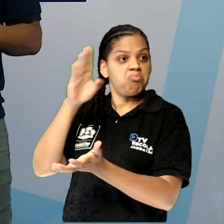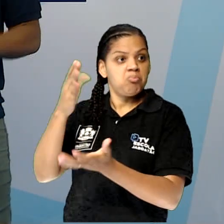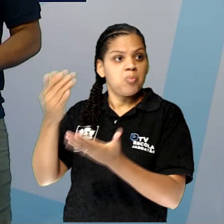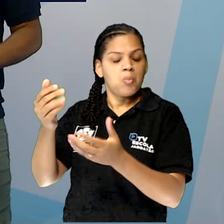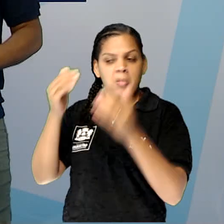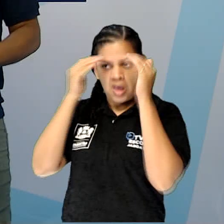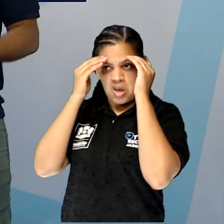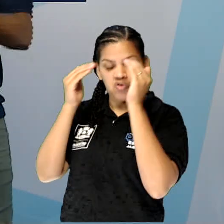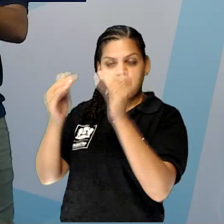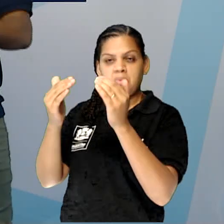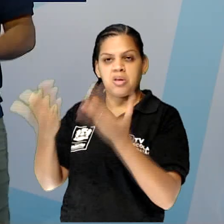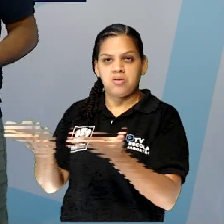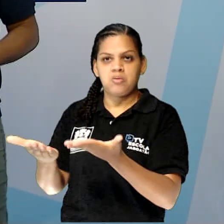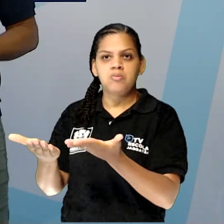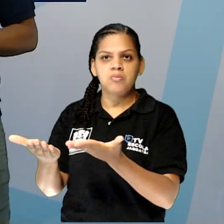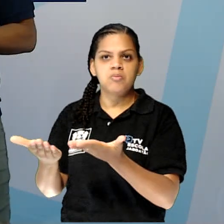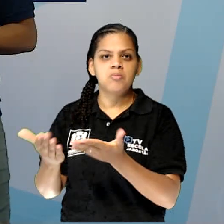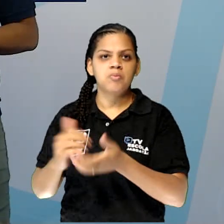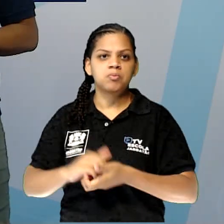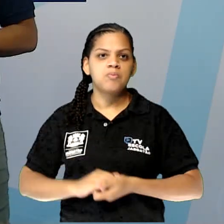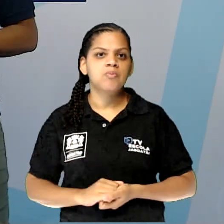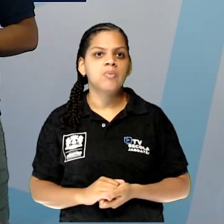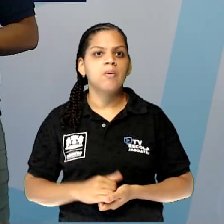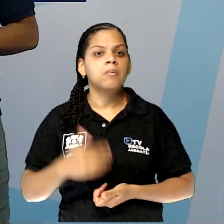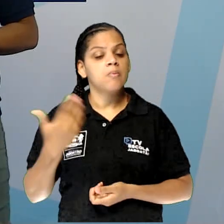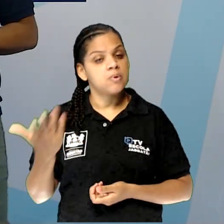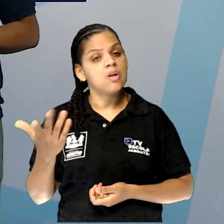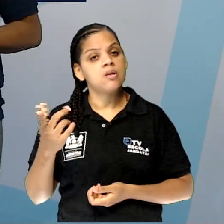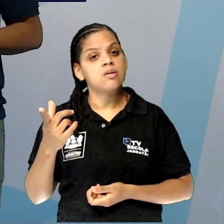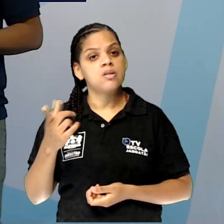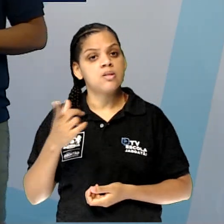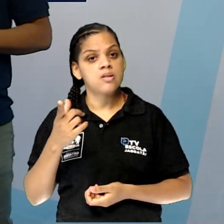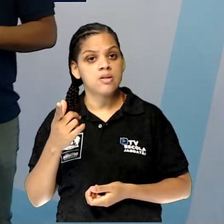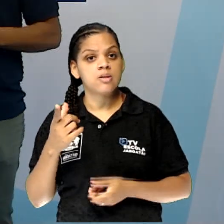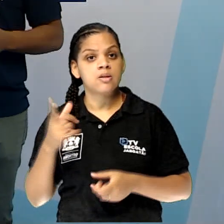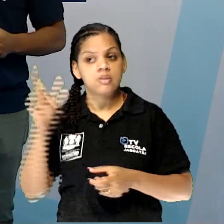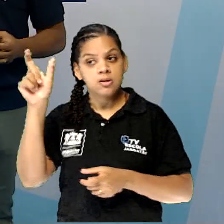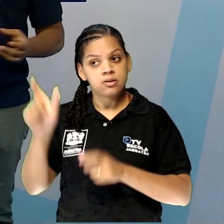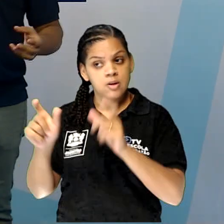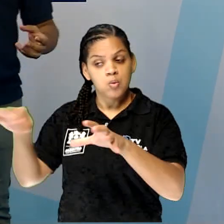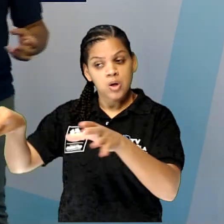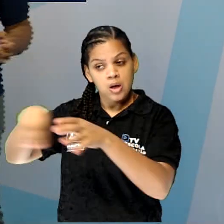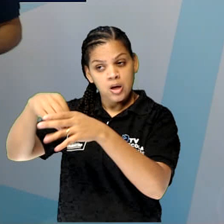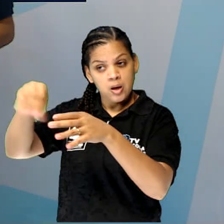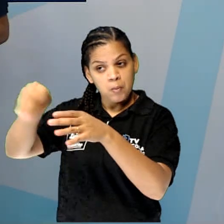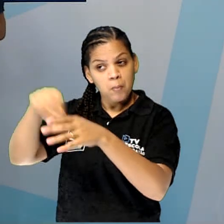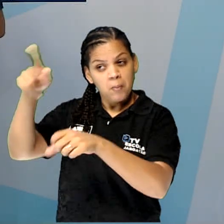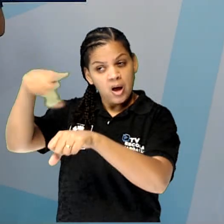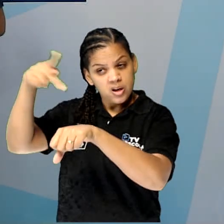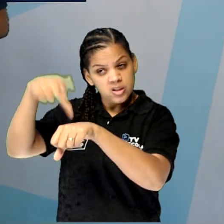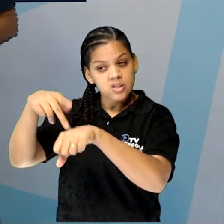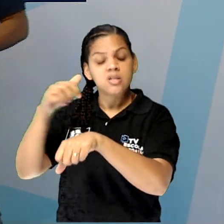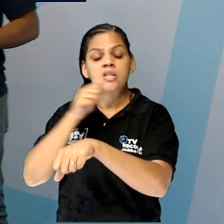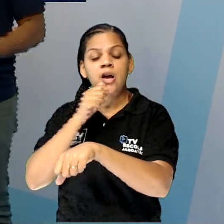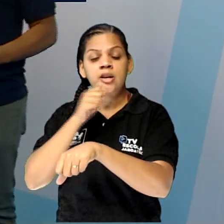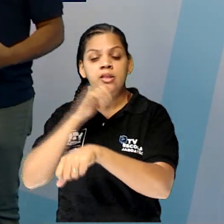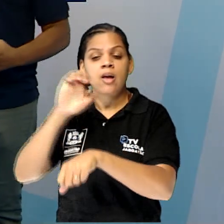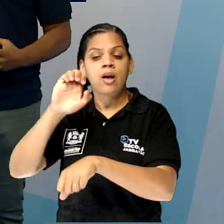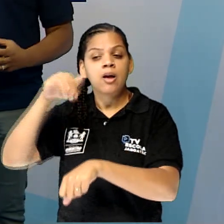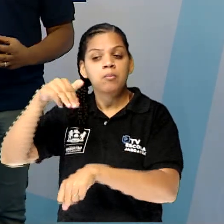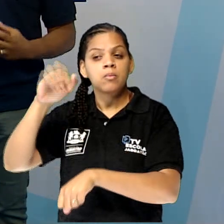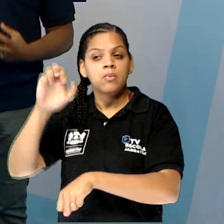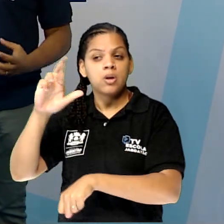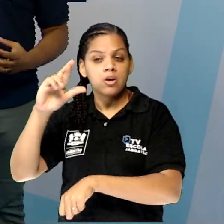né, com a posição de respeito, apesar de ser países que representam ainda grupos de países emergentes, né? Mas existe